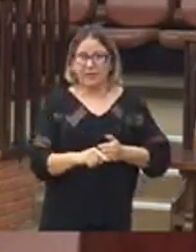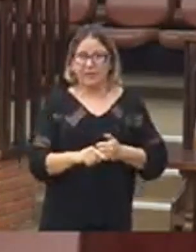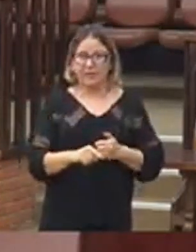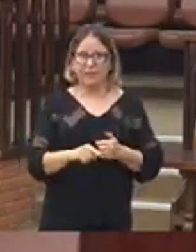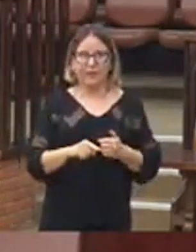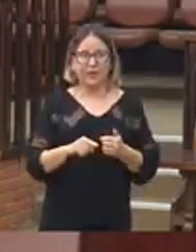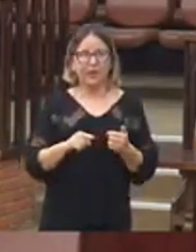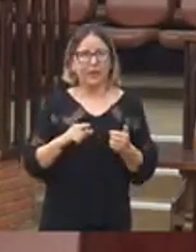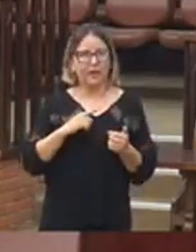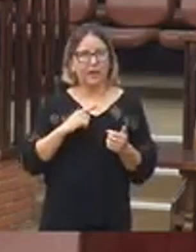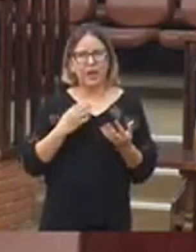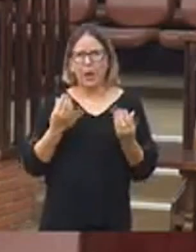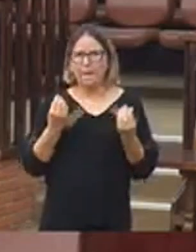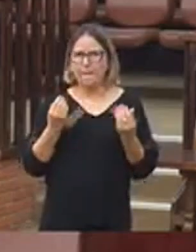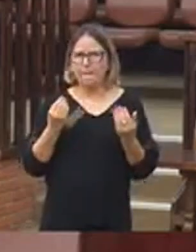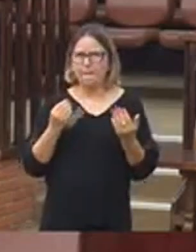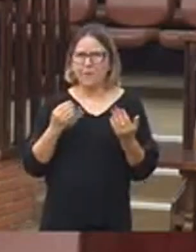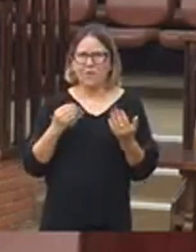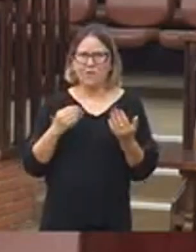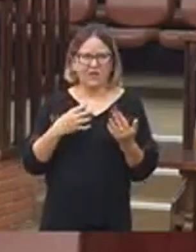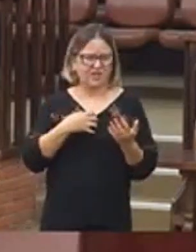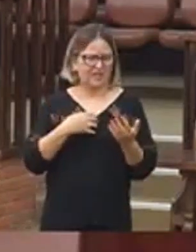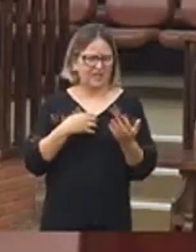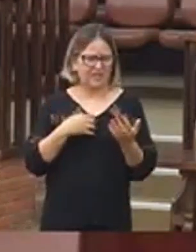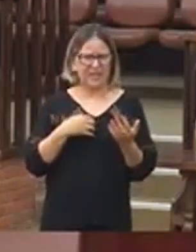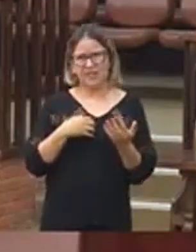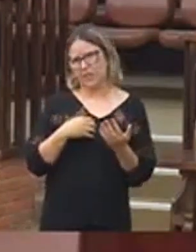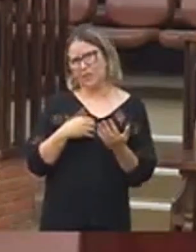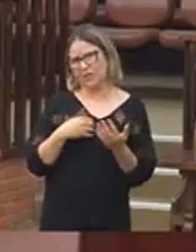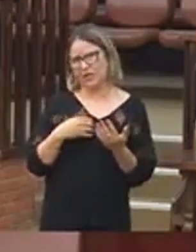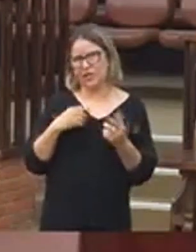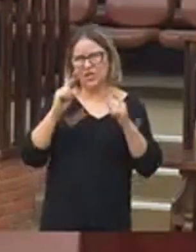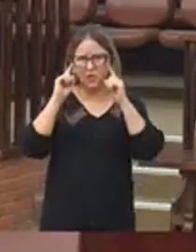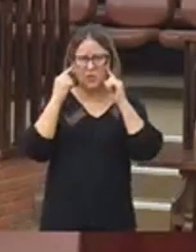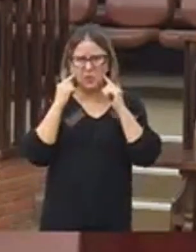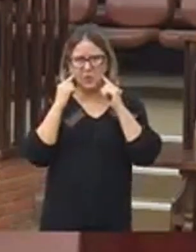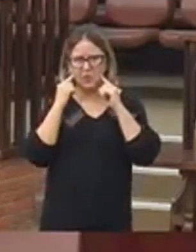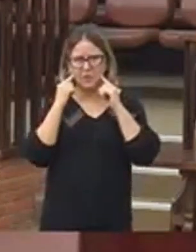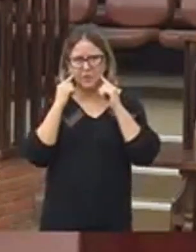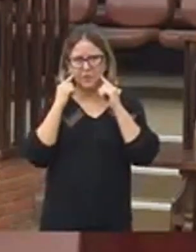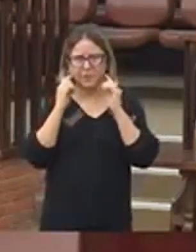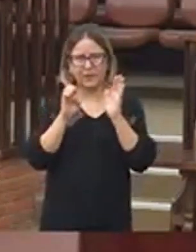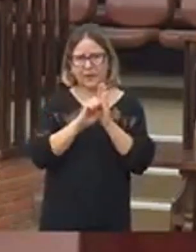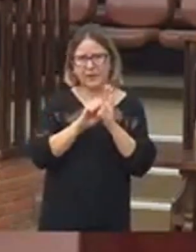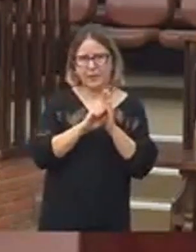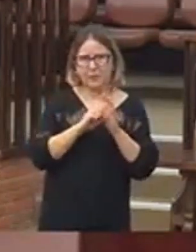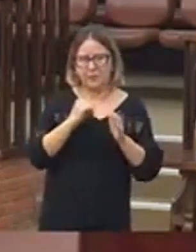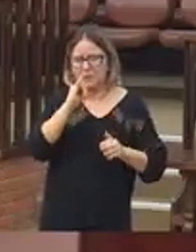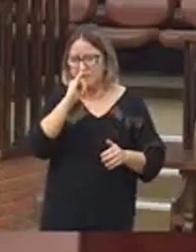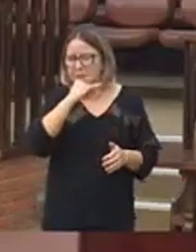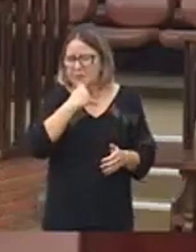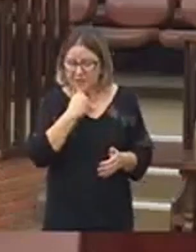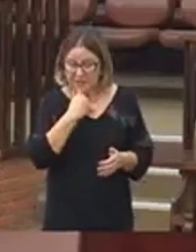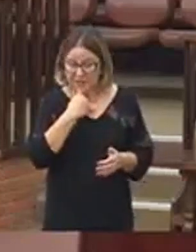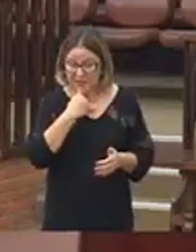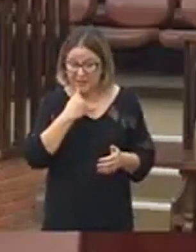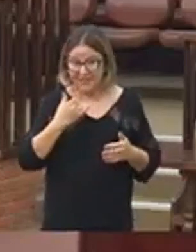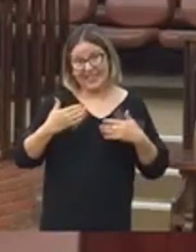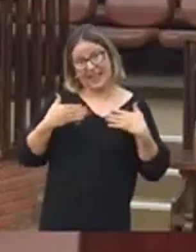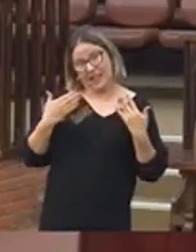tipos de choro, como choro de tristeza, choro de